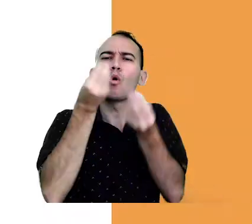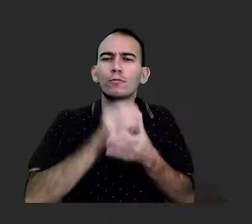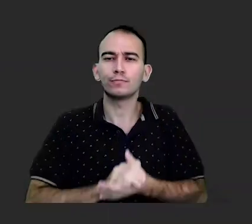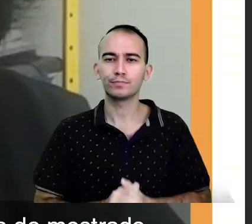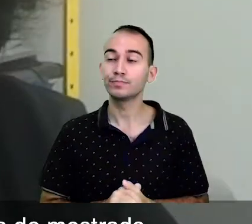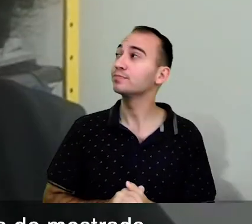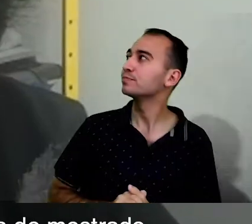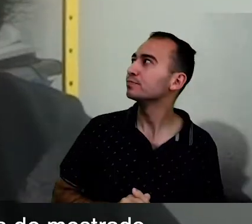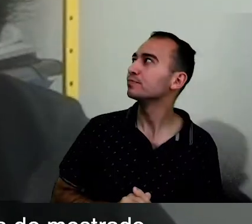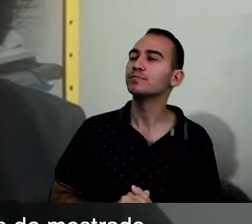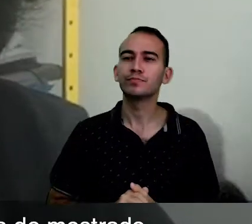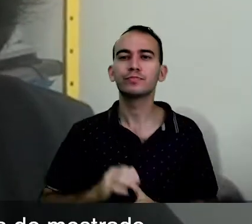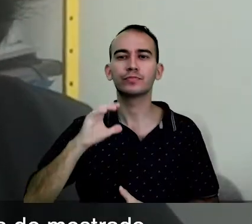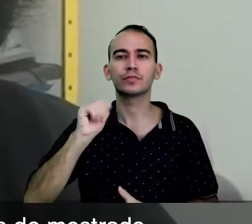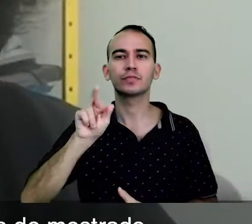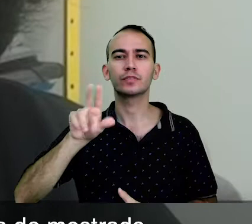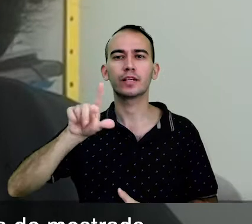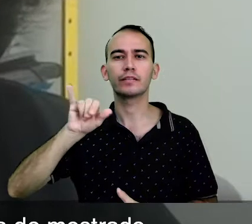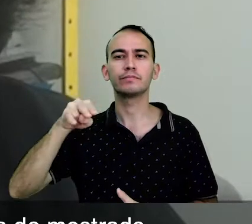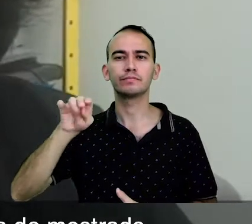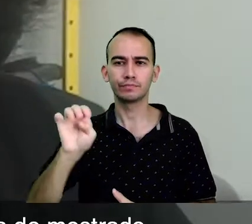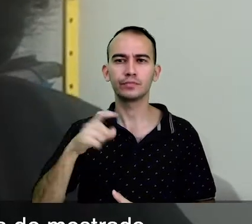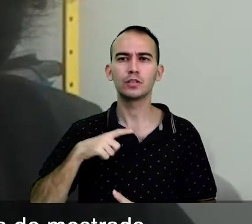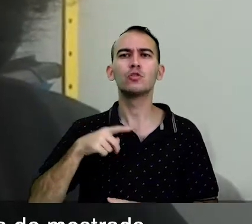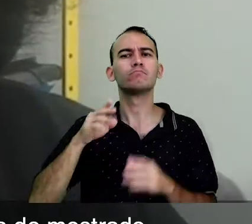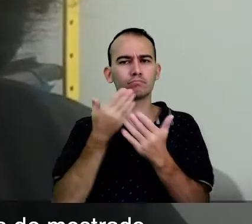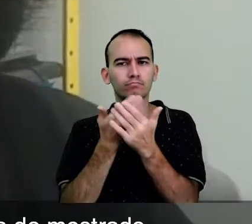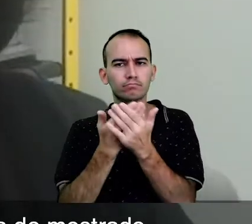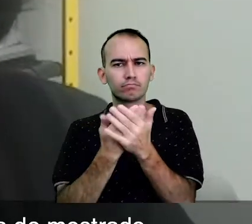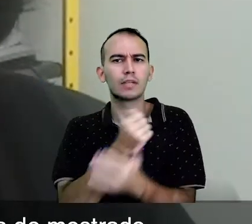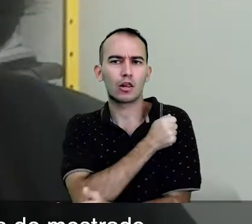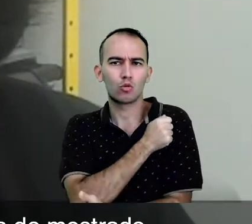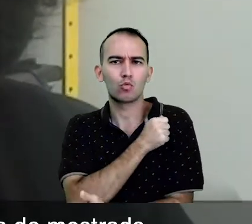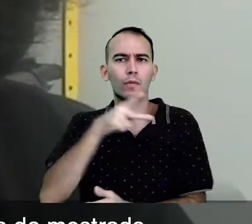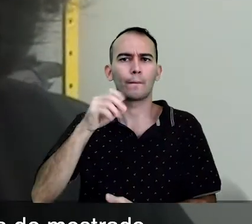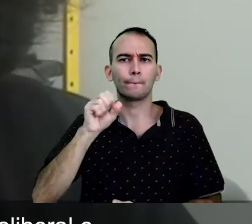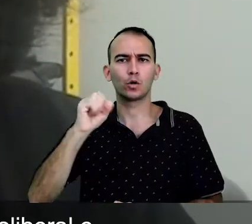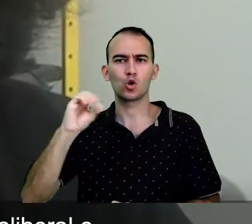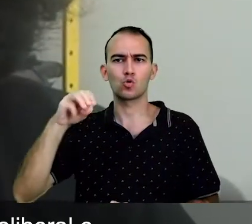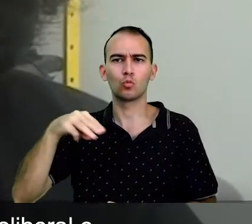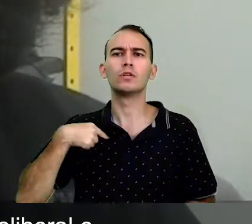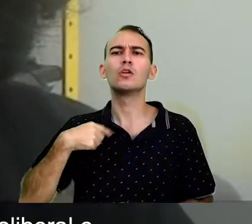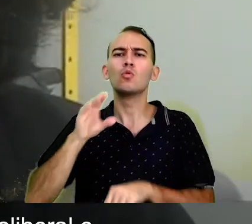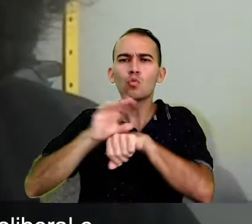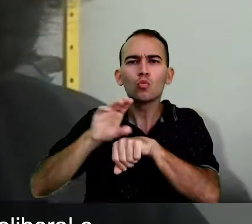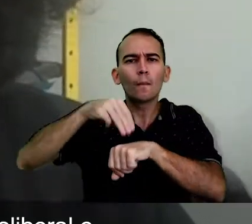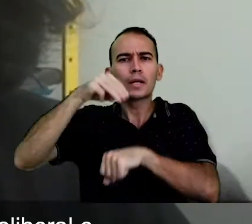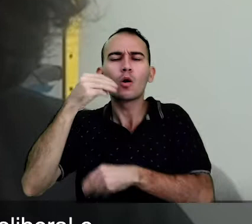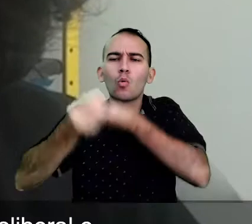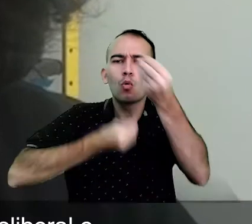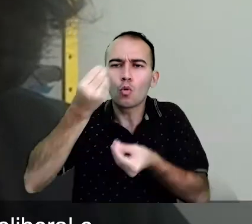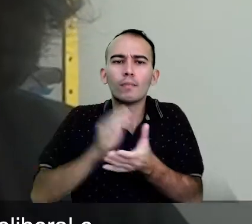discursiva. Olá, eu sou a Carlili, aluna do Pós-Com. Meu objetivo com a pesquisa do mestrado é contribuir com todos